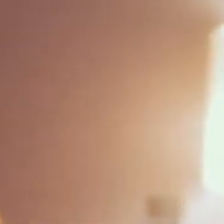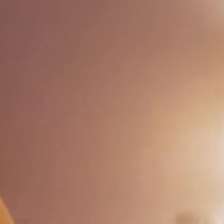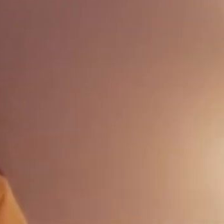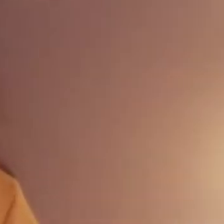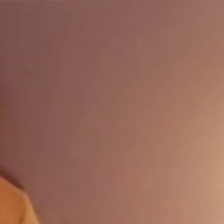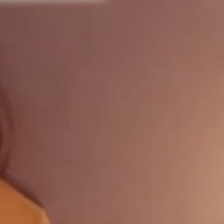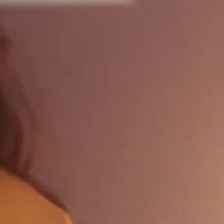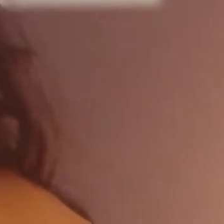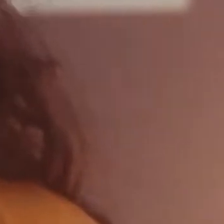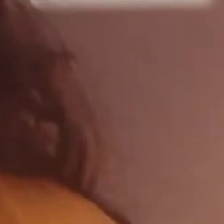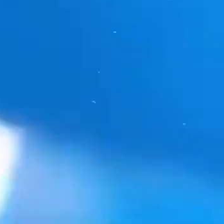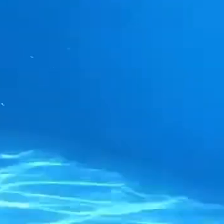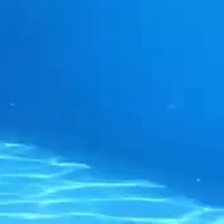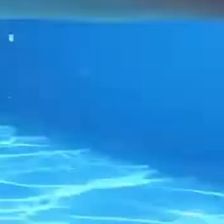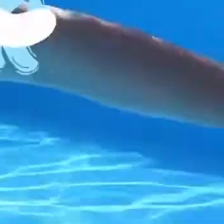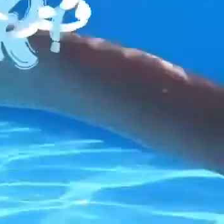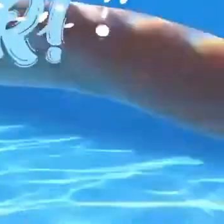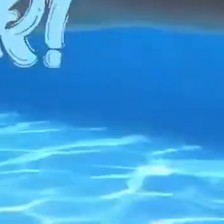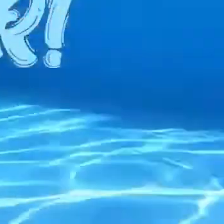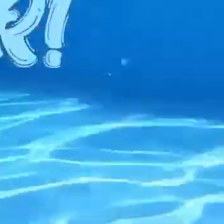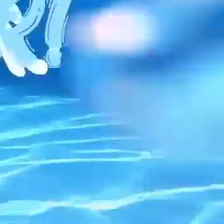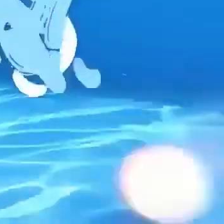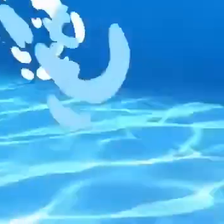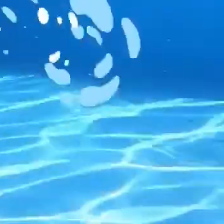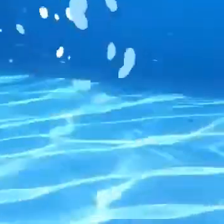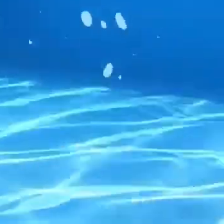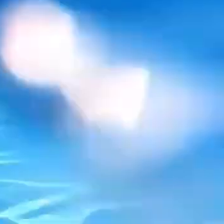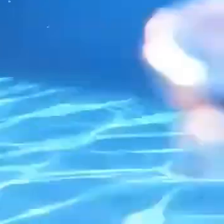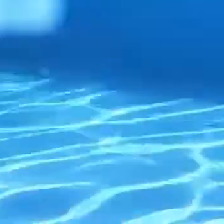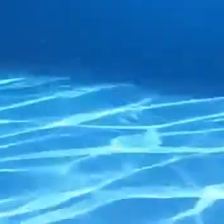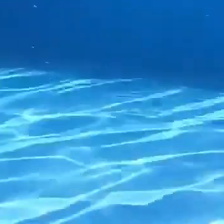A gente vai fazer a diferença.